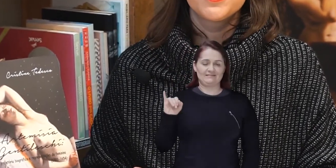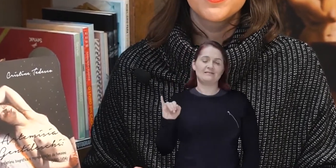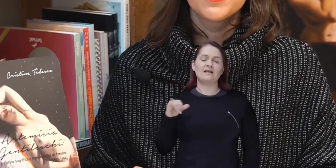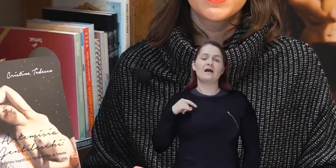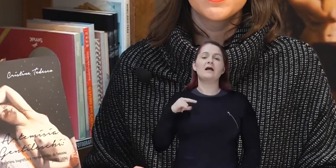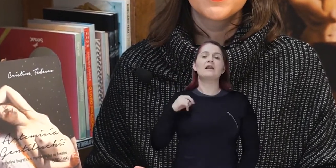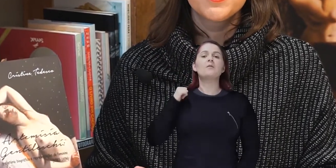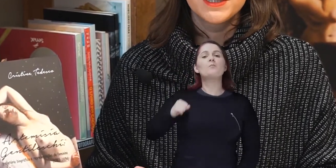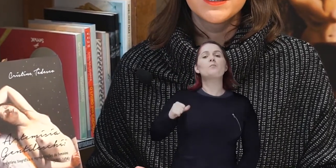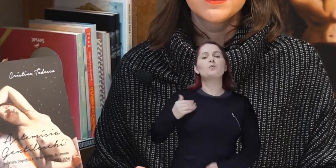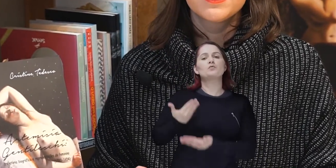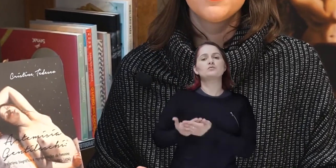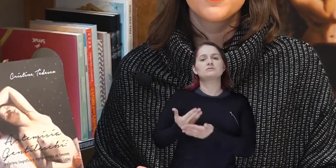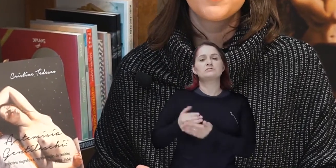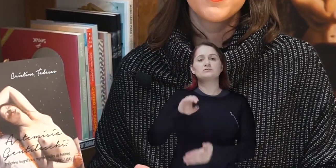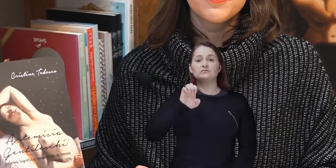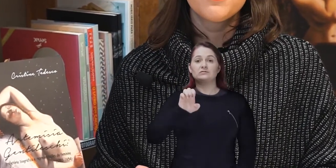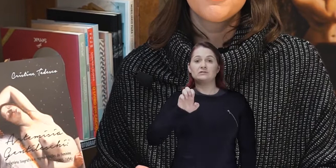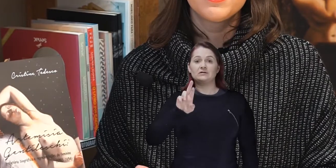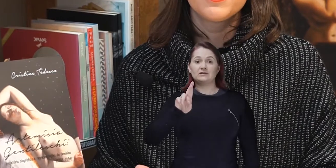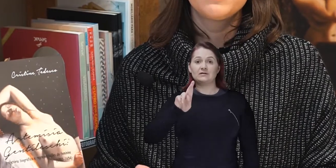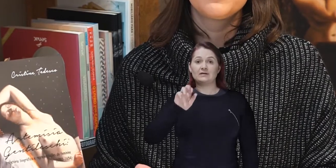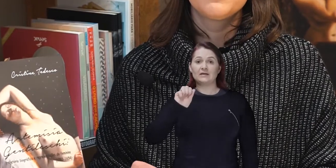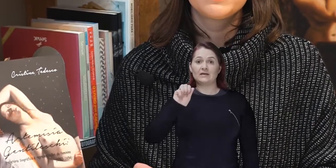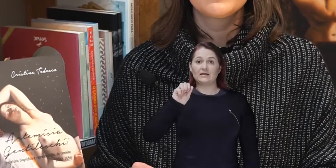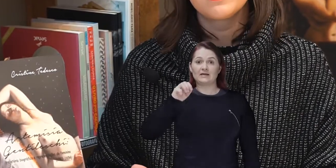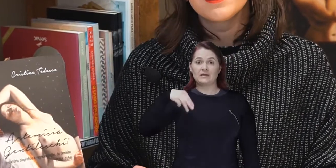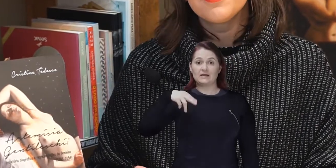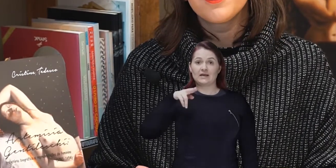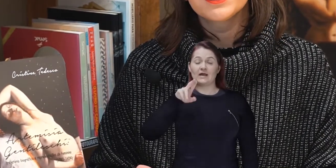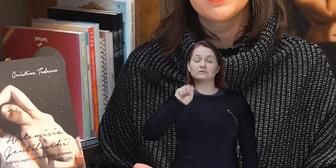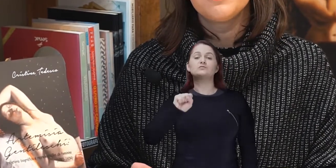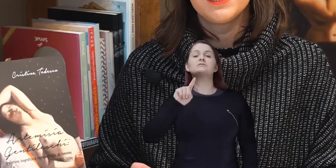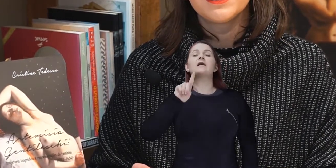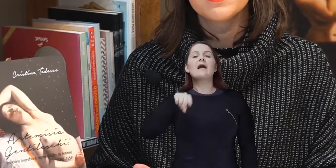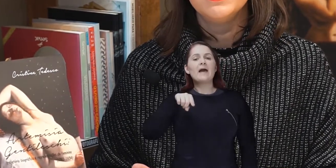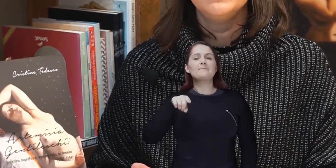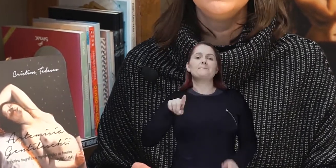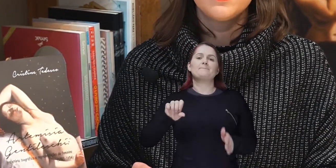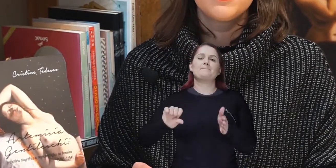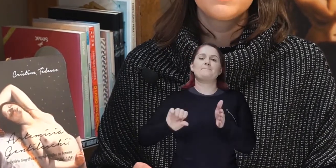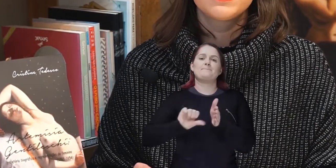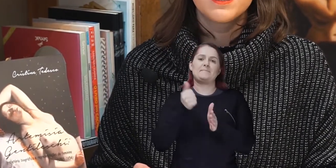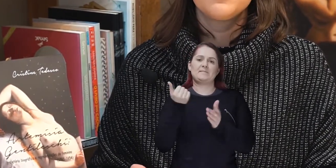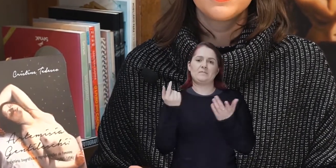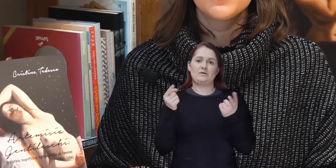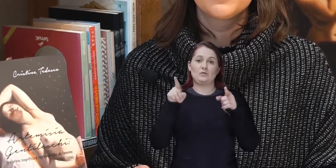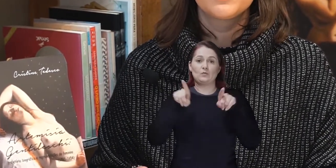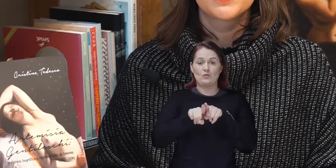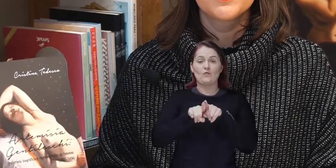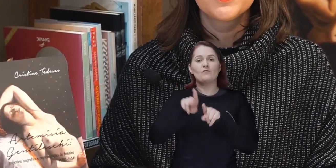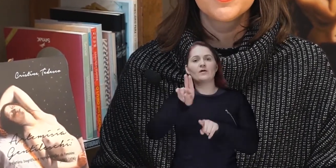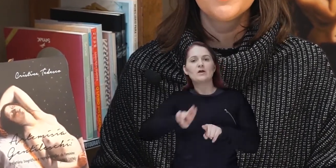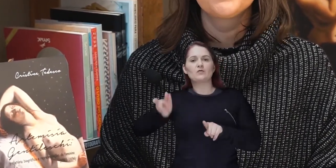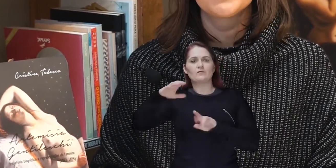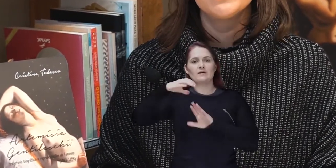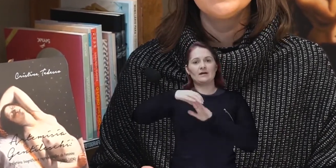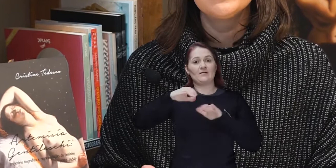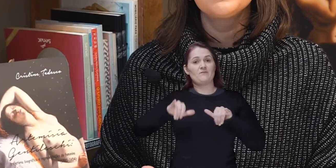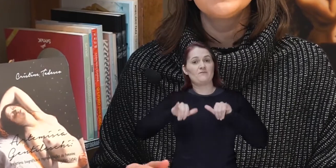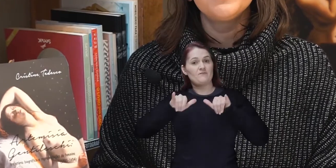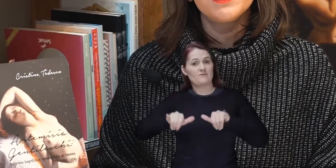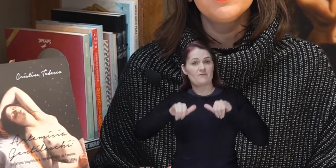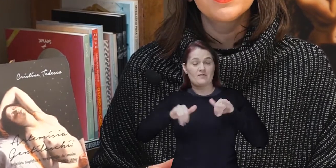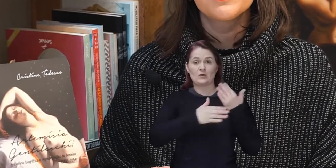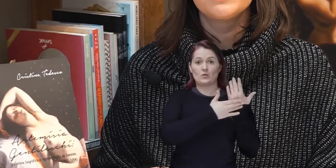bolsa de estudos Erasmus+, que foi o primeiro convênio entre a Università Ca' Foscari de Veneza e a Universidade Federal do Rio Grande do Sul.